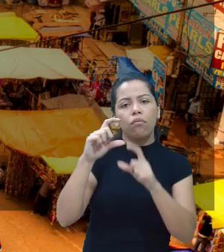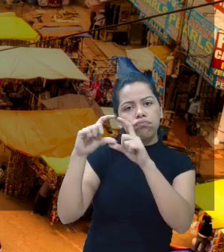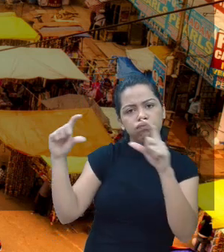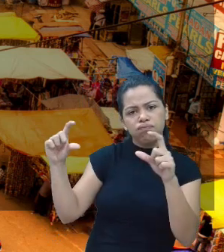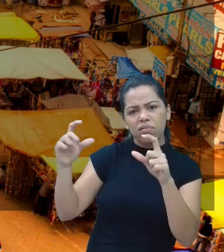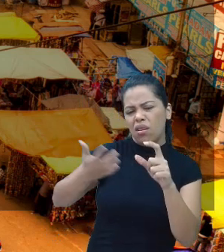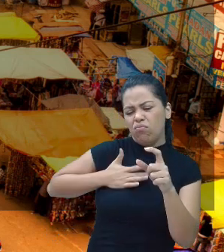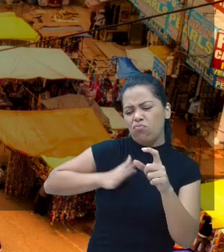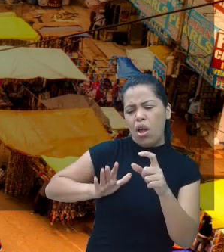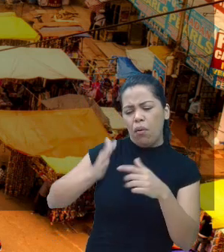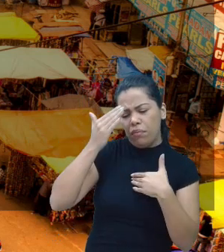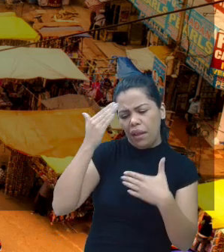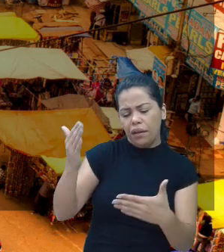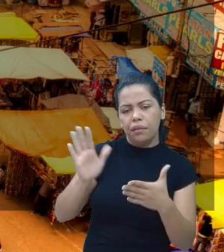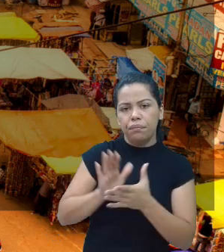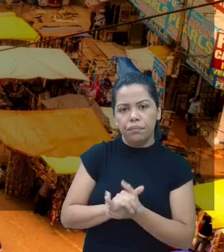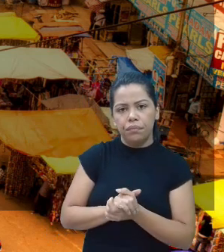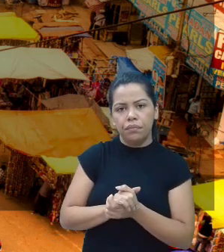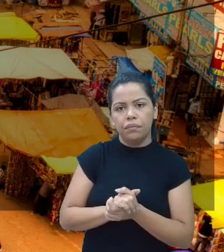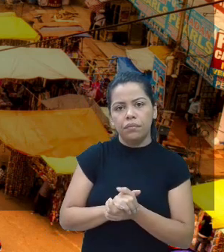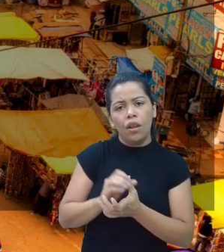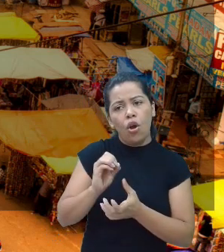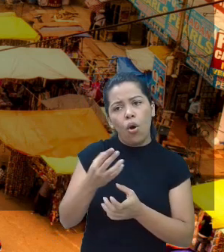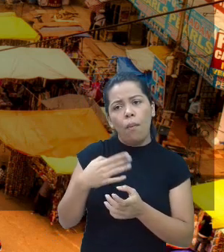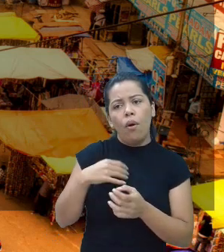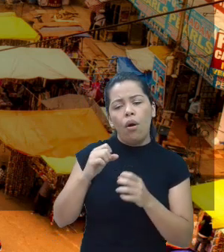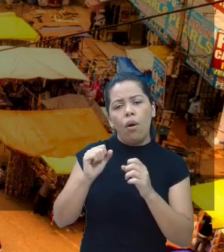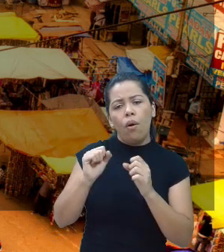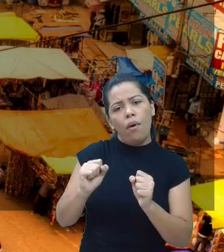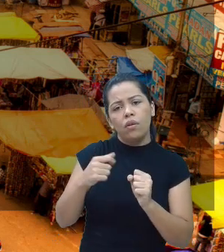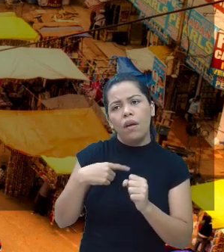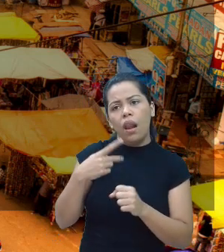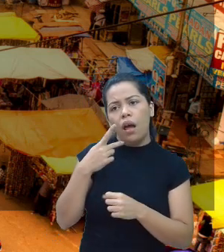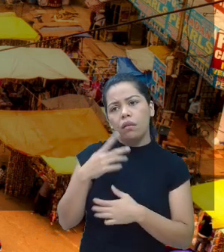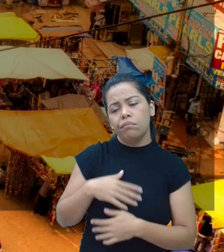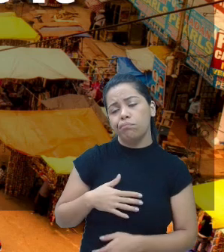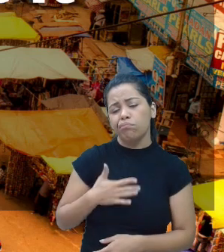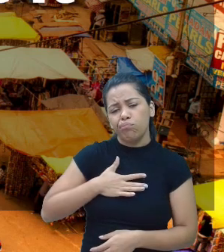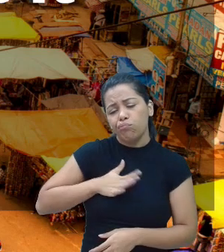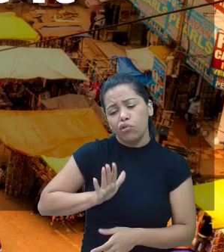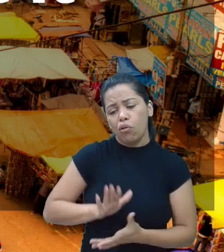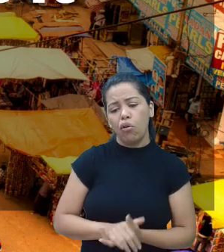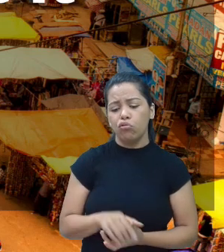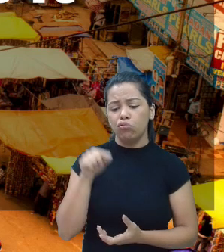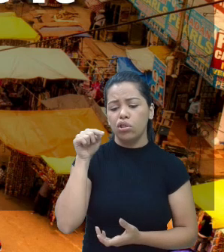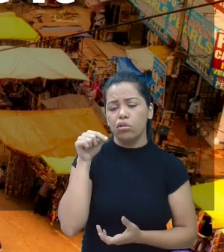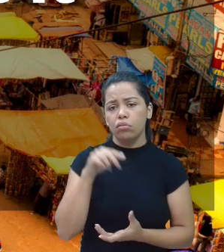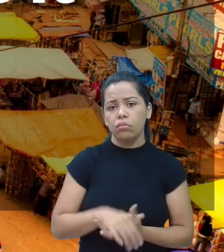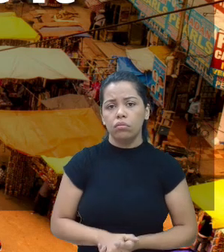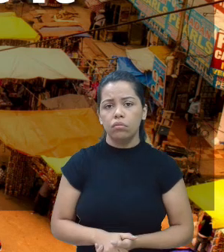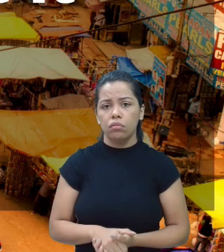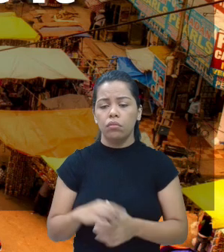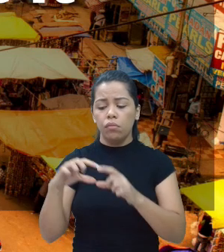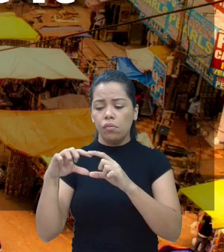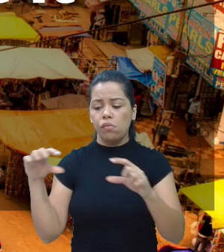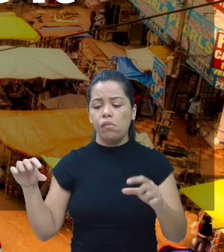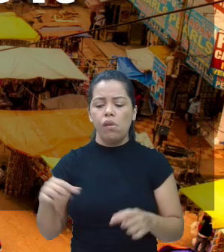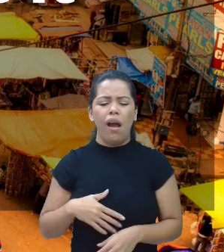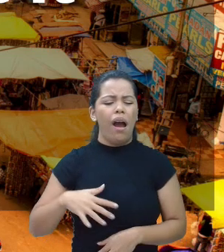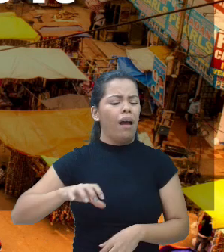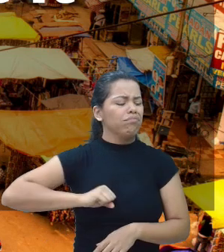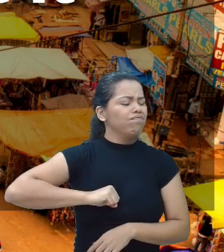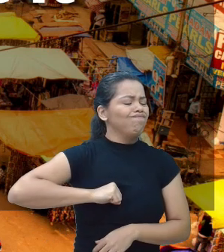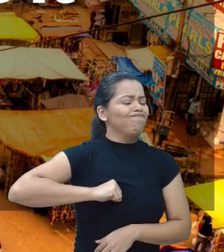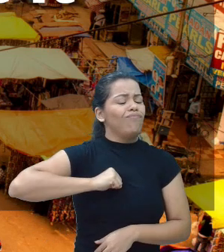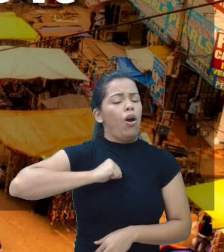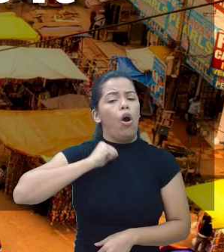obrigado. Ou você pode dizer ainda por cima, I dislike it. Não gosto disso, não. Ou, I hate it. Eu odeio. Que no